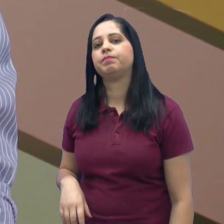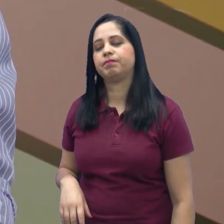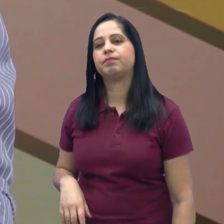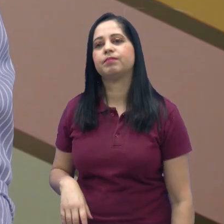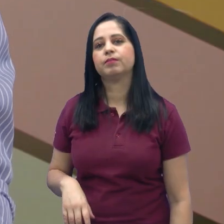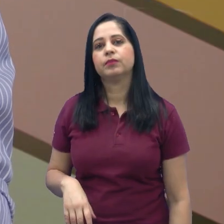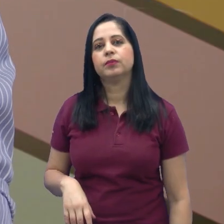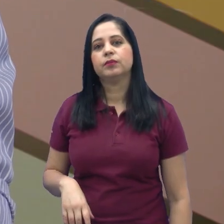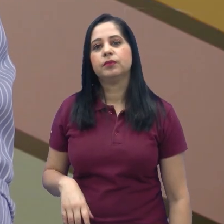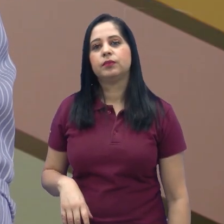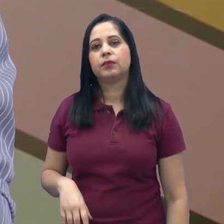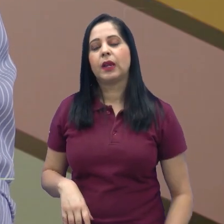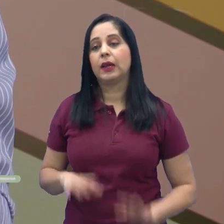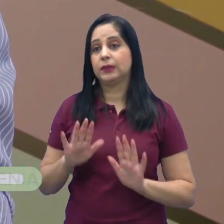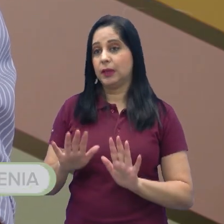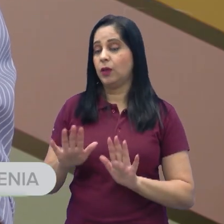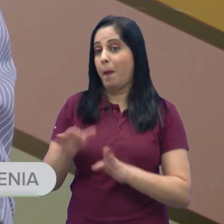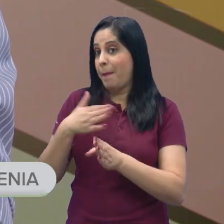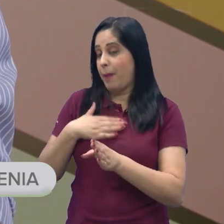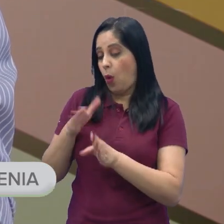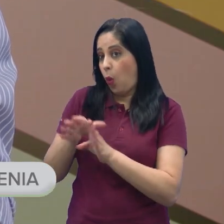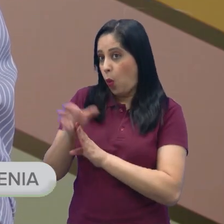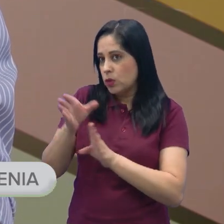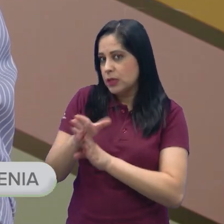O que eu posso dizer é que